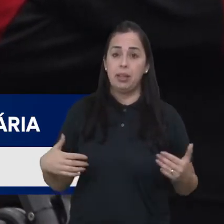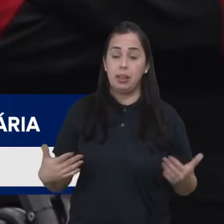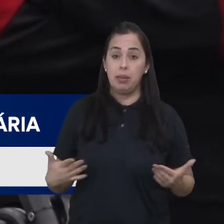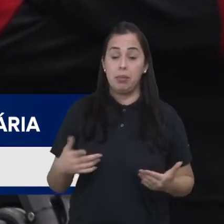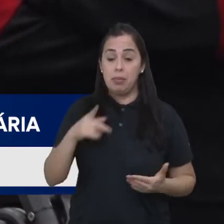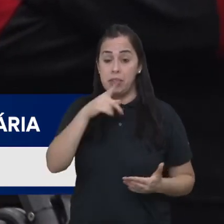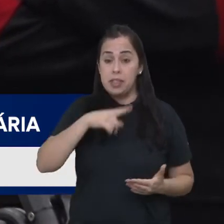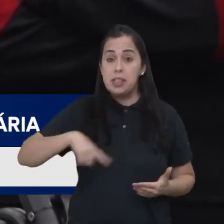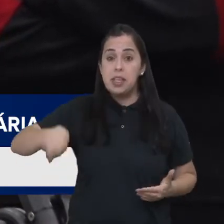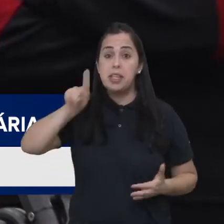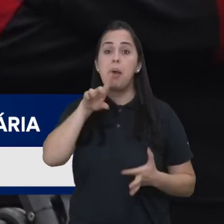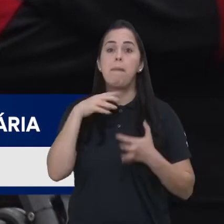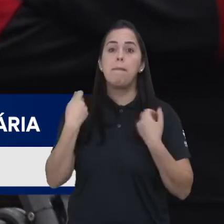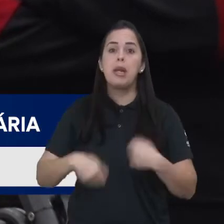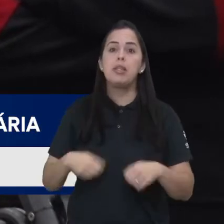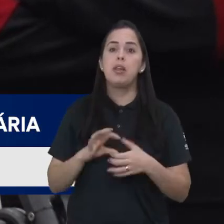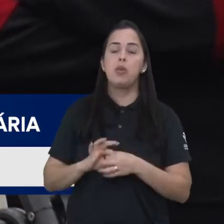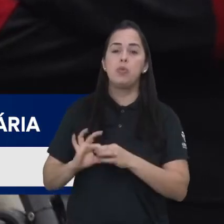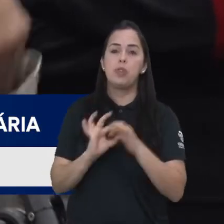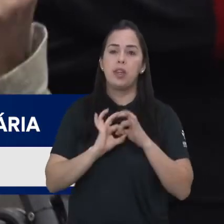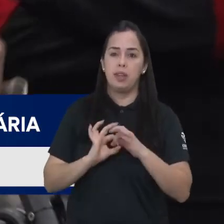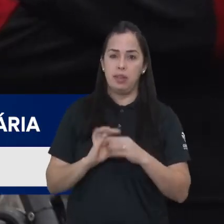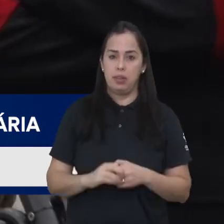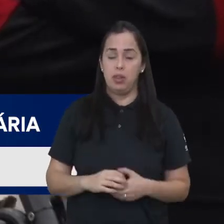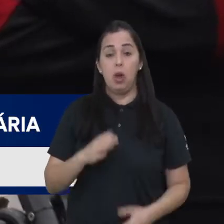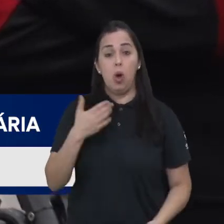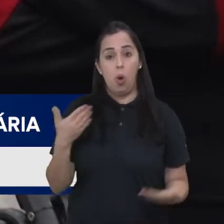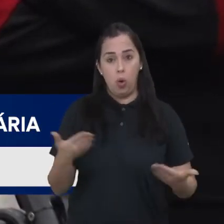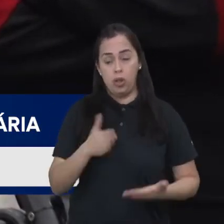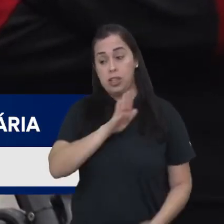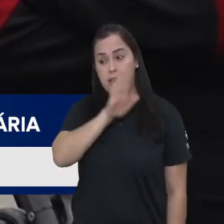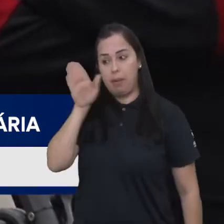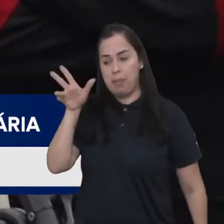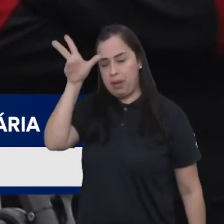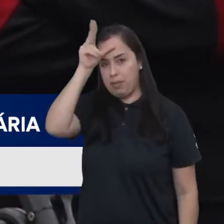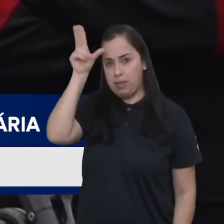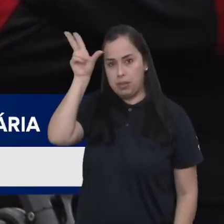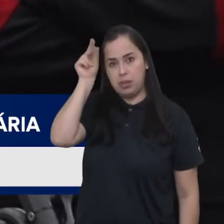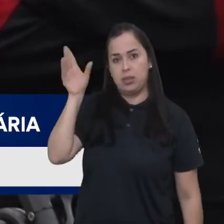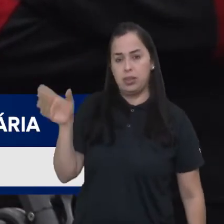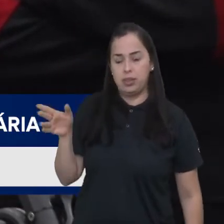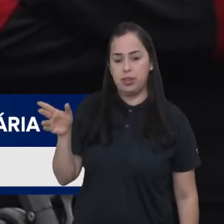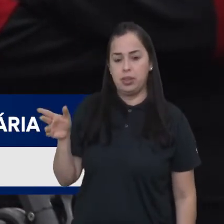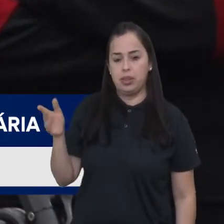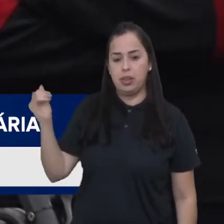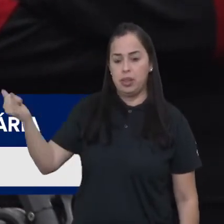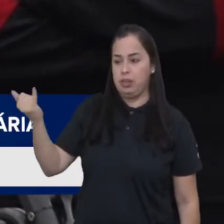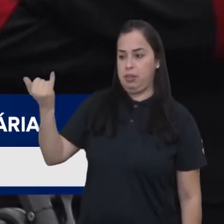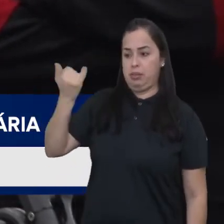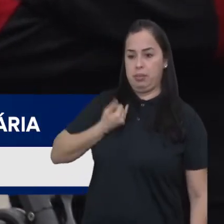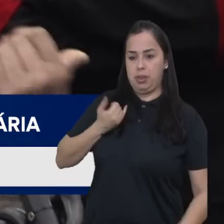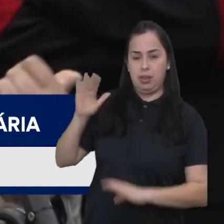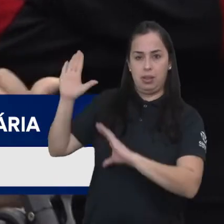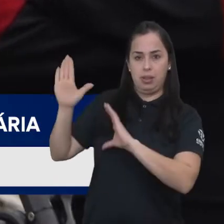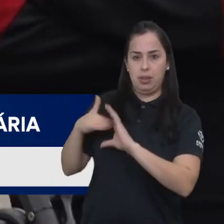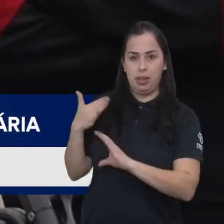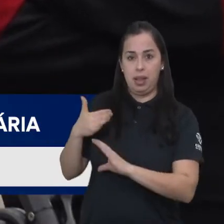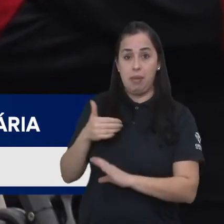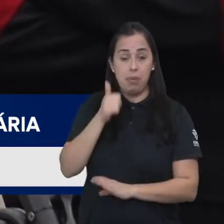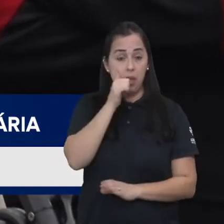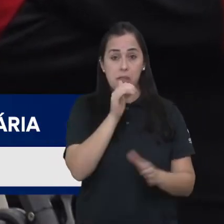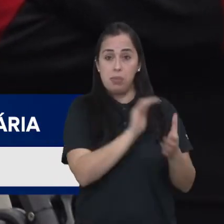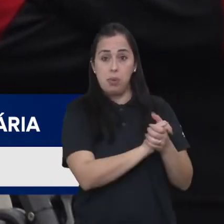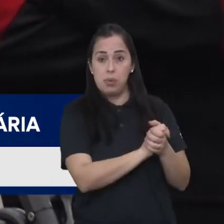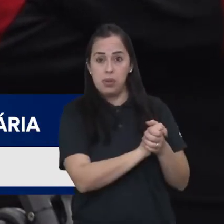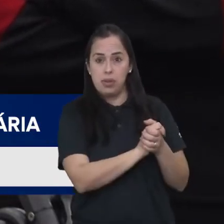precisava da união de todos vocês, né? Hoje, estivemos na Prefeitura, eles mandam para a gente comunicado porque a minha esposa não